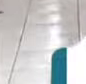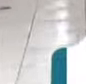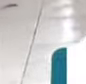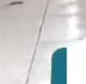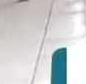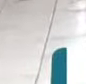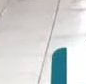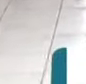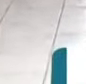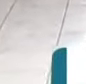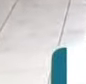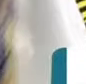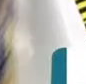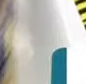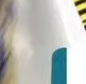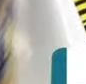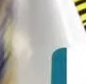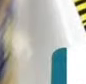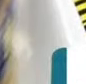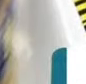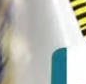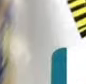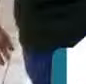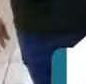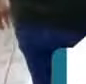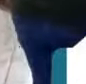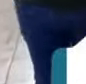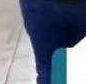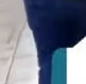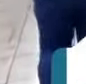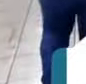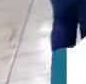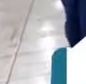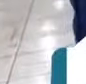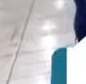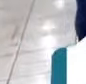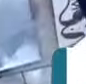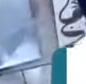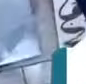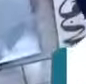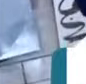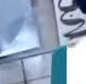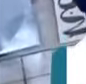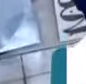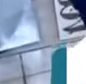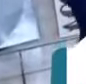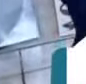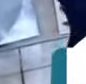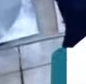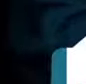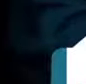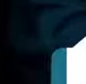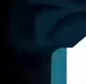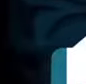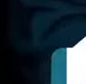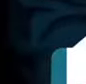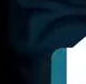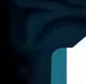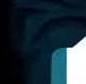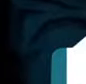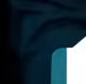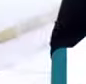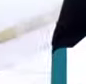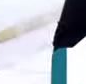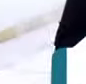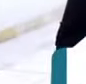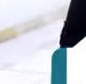eleitoral, o atendimento é personalizado com material em até 24 horas. Telefone e endereço aí na sua tela. Vinyl Art Comunicação.